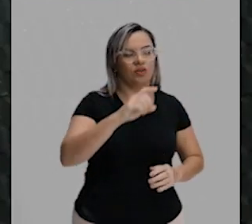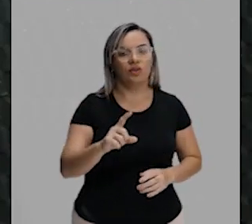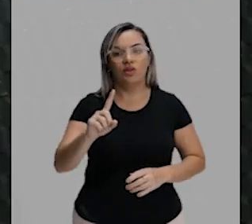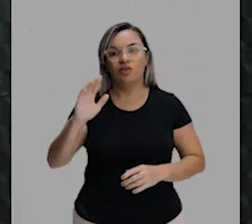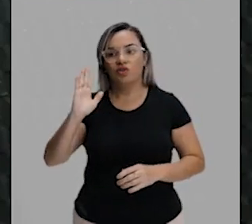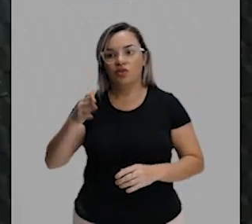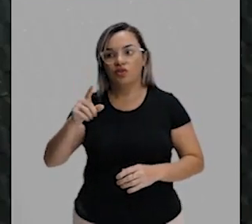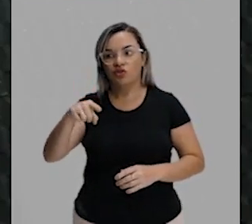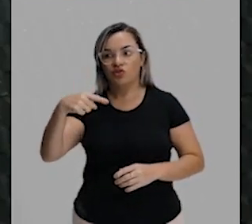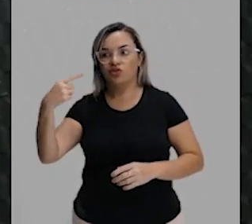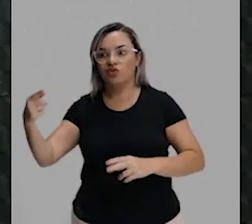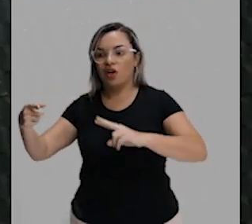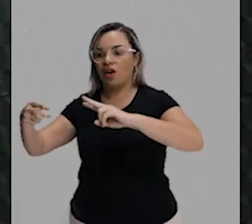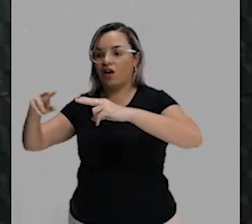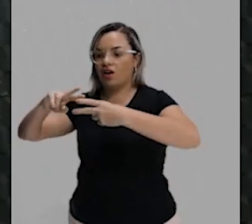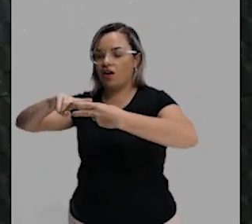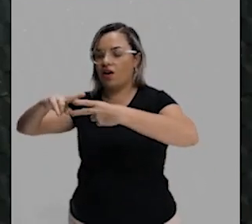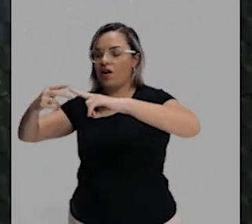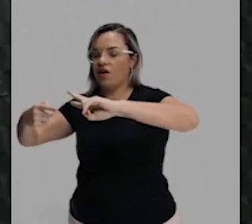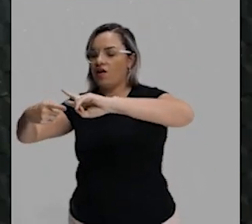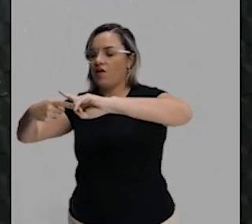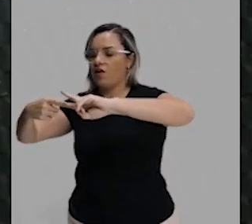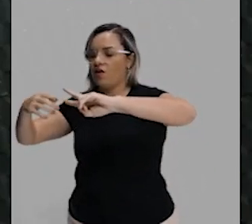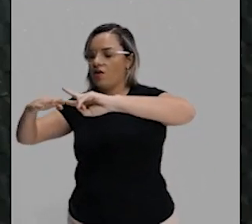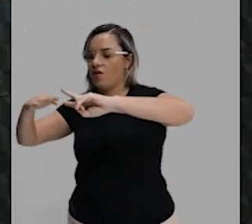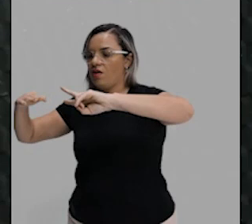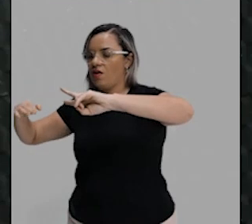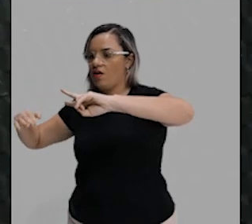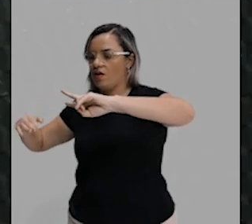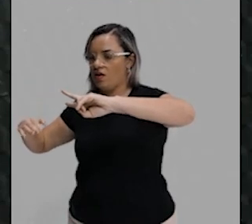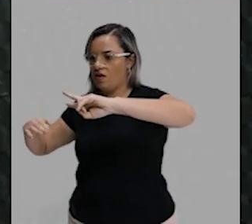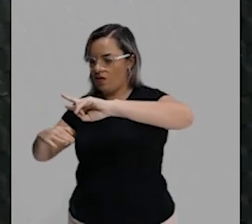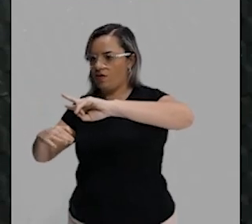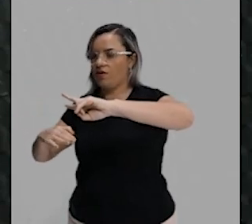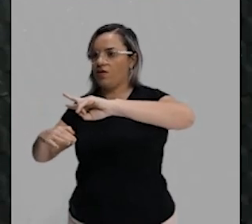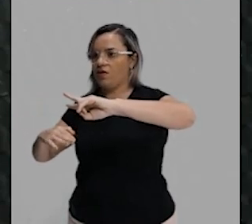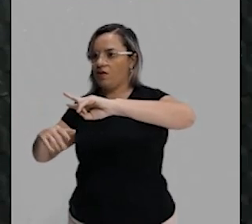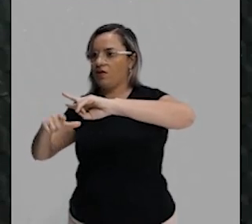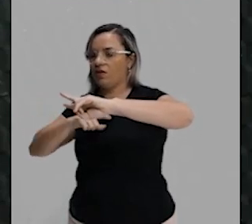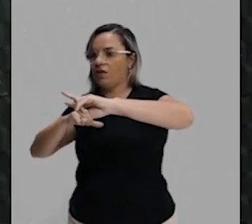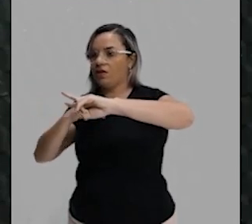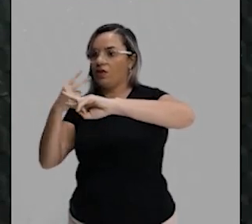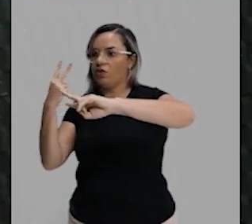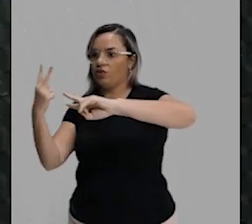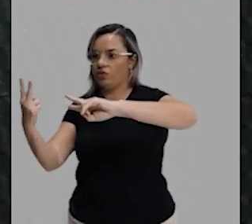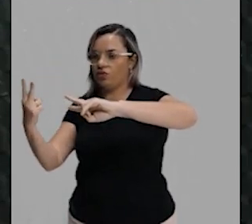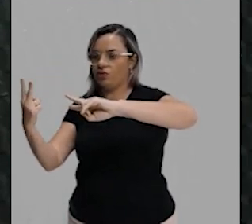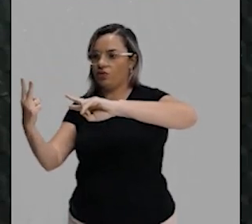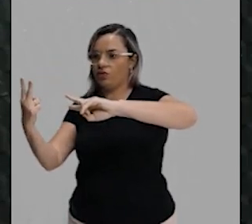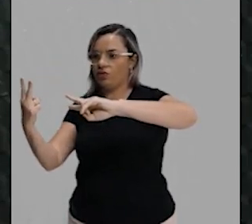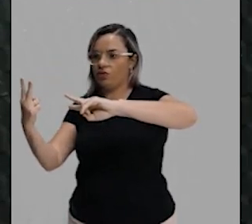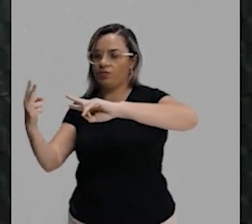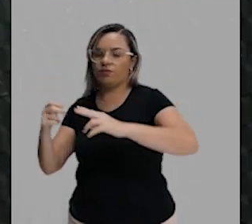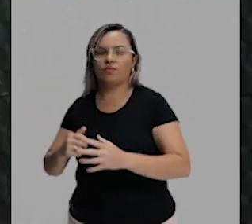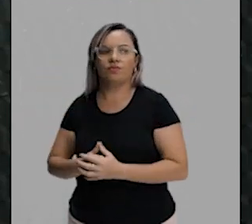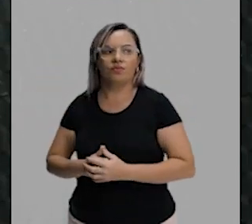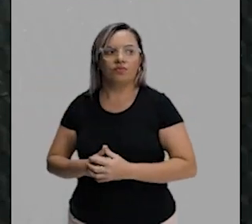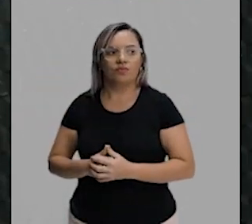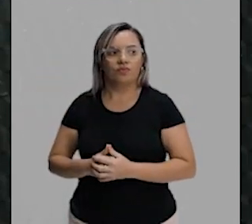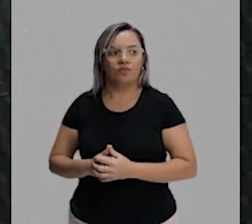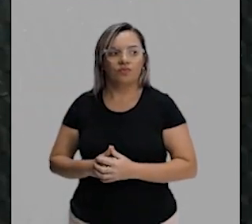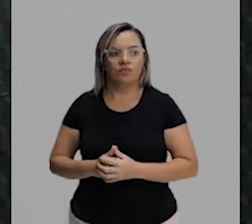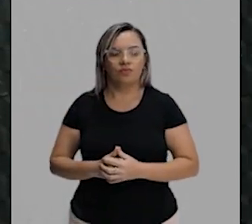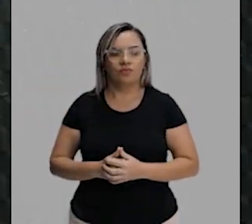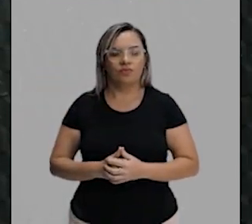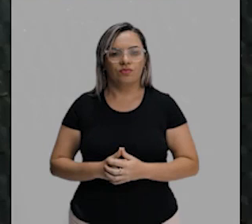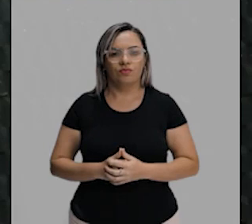Já no caso do alelo letal recessivo, tem que ter os dois alelos presentes. Então, para entender mais ainda